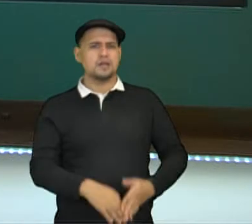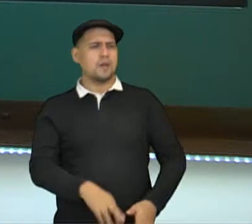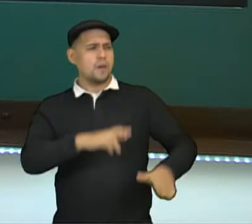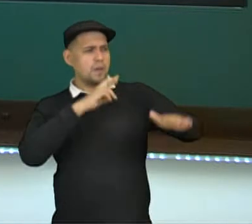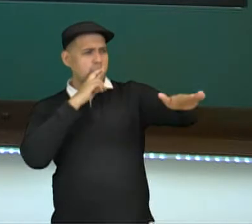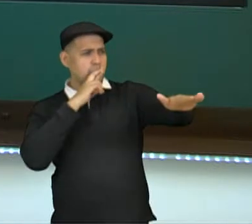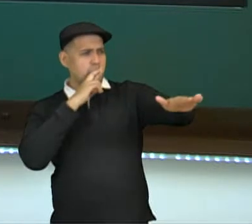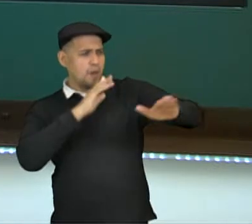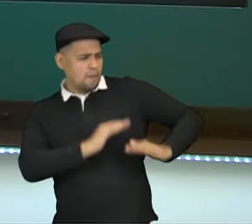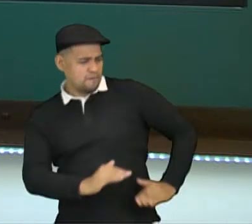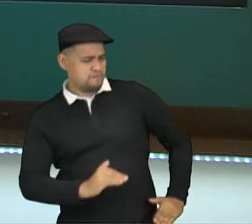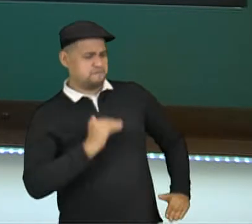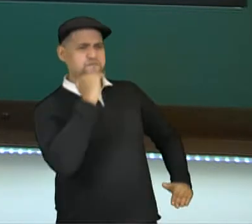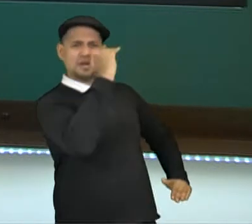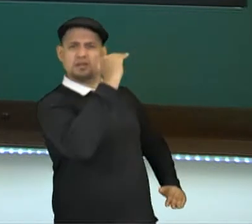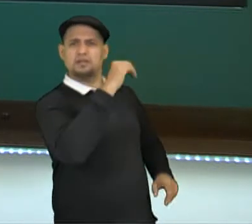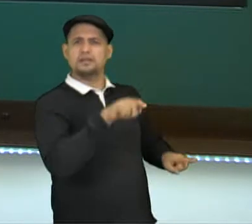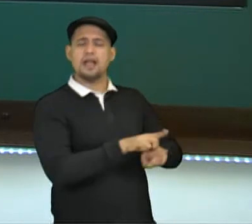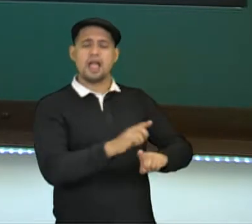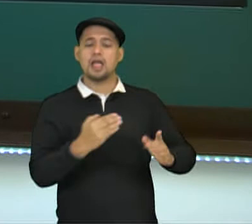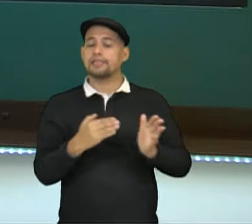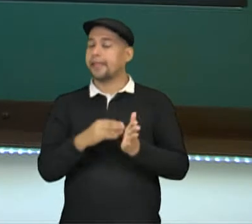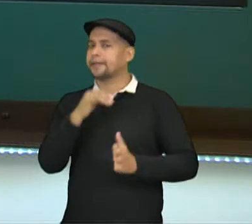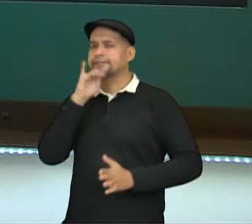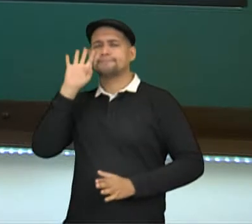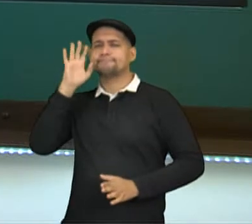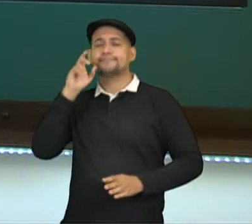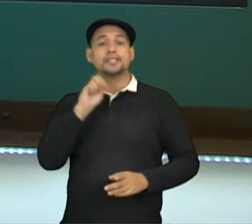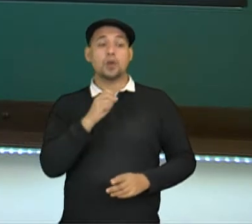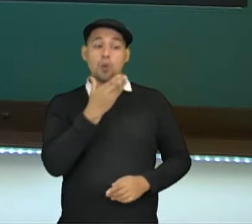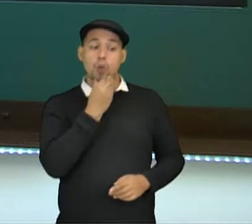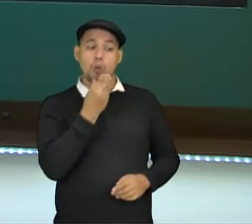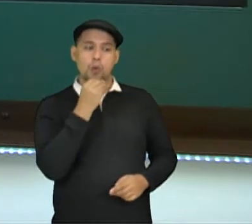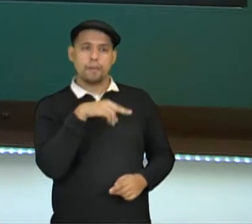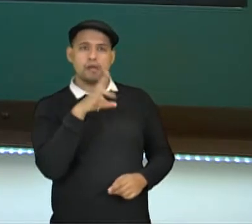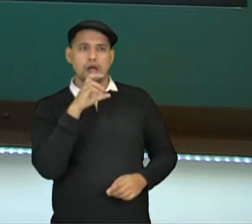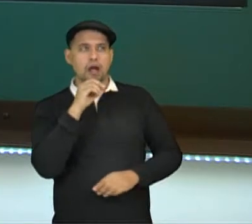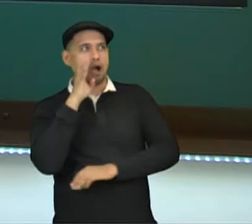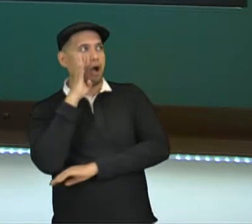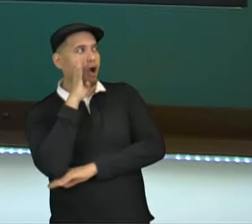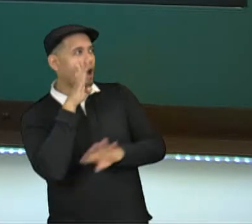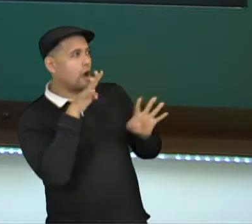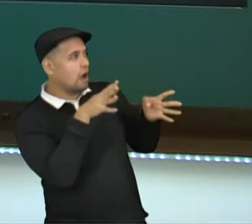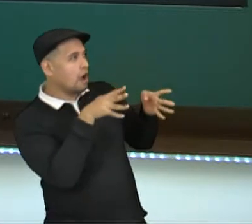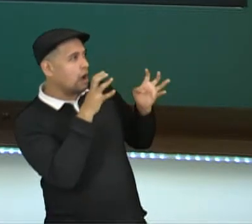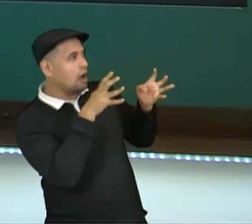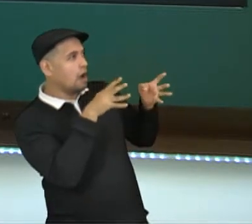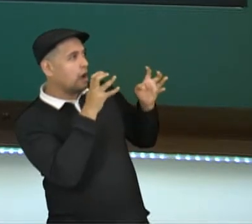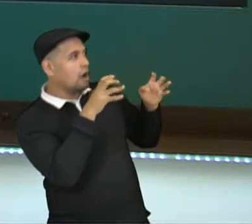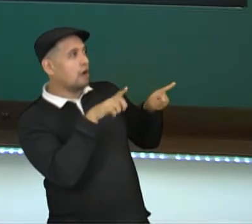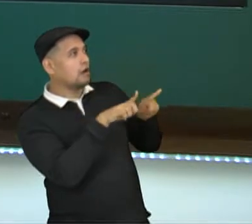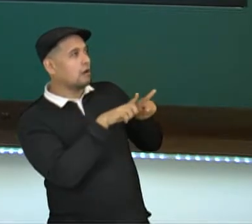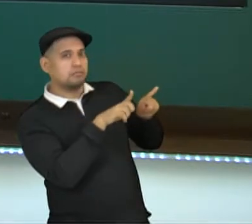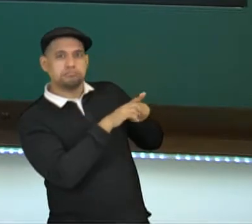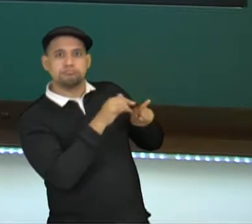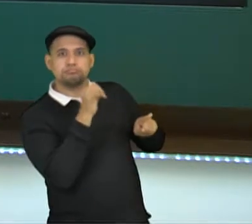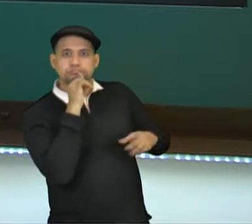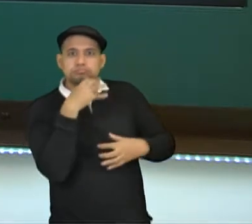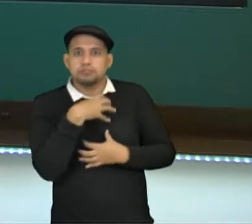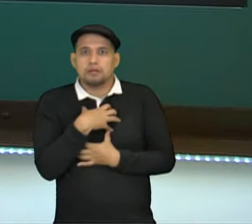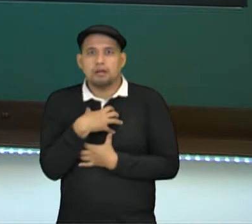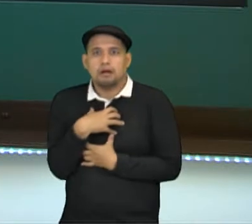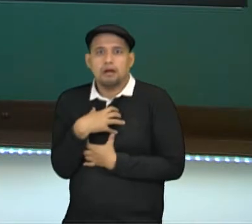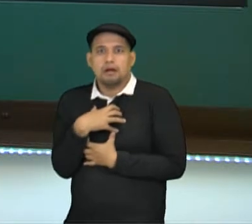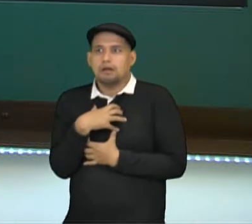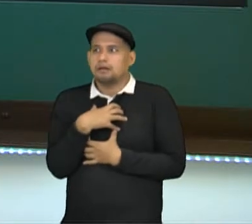na ditadura, de certa forma, até o momento que Mussolini olhava para Hitler como um aliado e um grande exemplo para ele mesmo. Então, quer dizer,